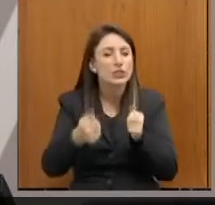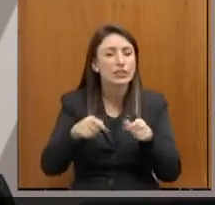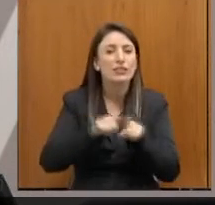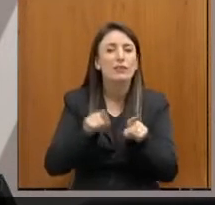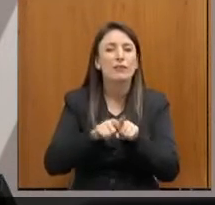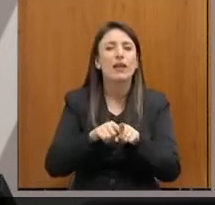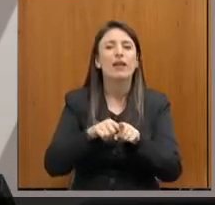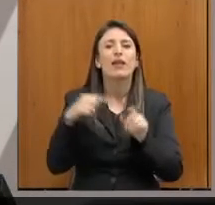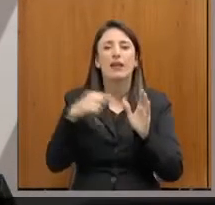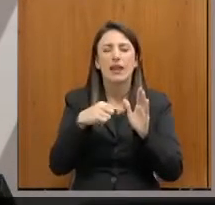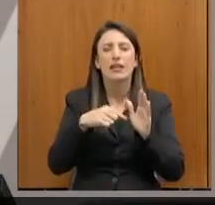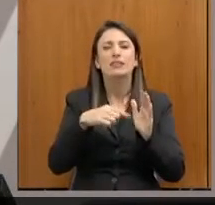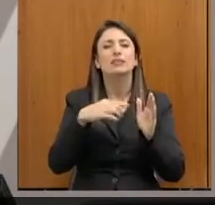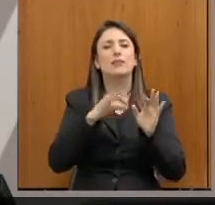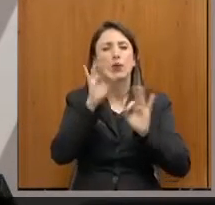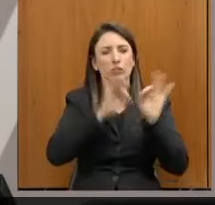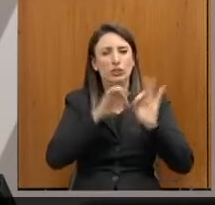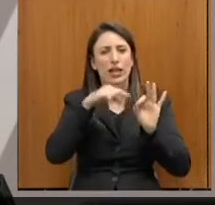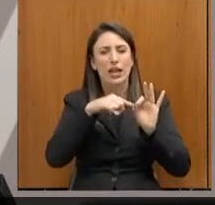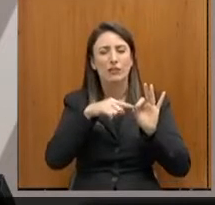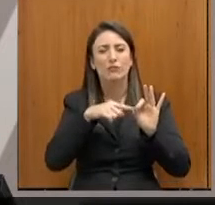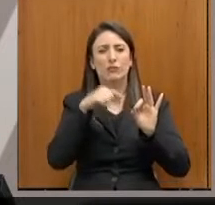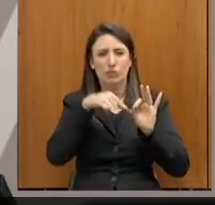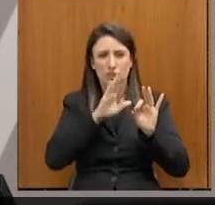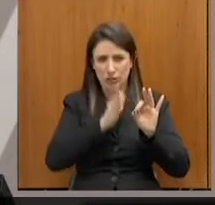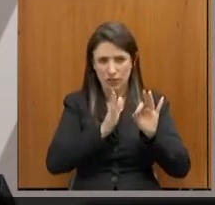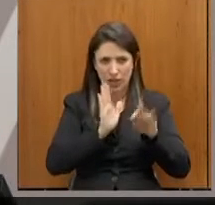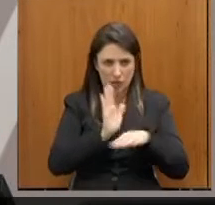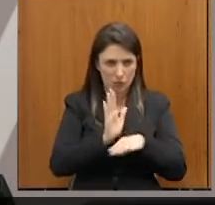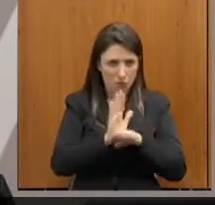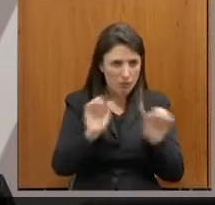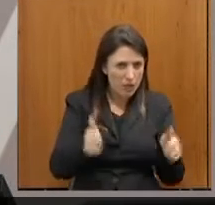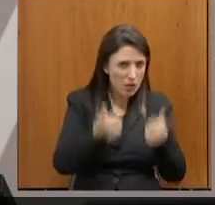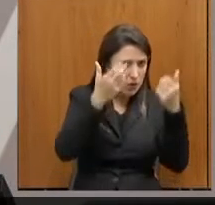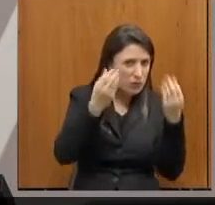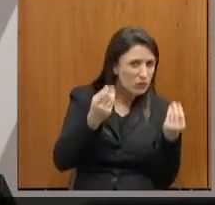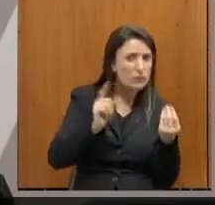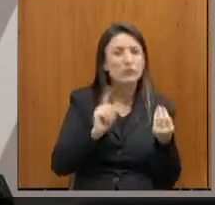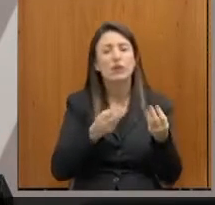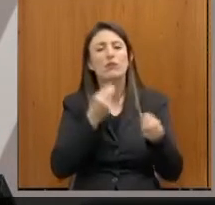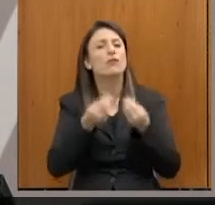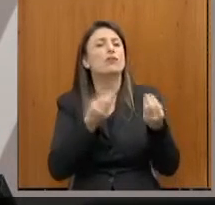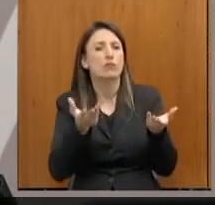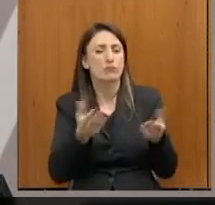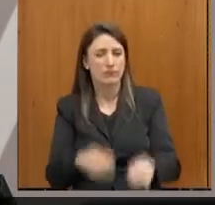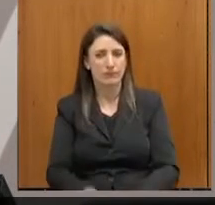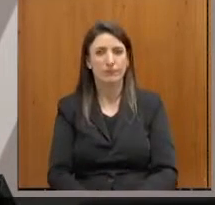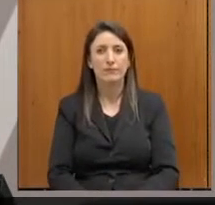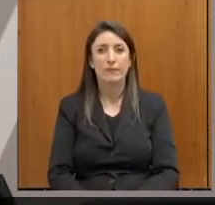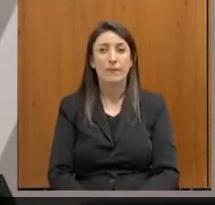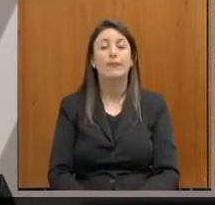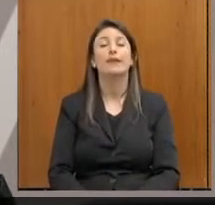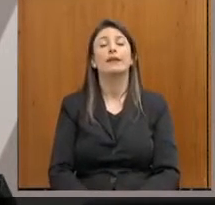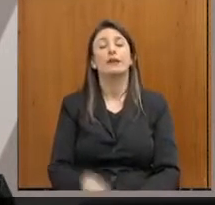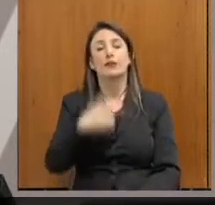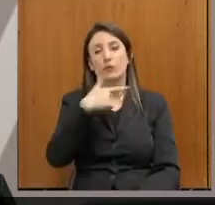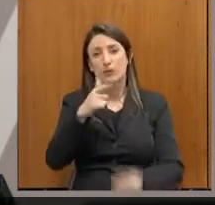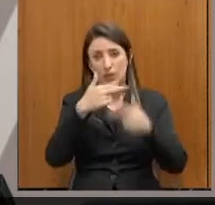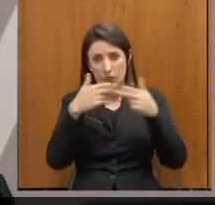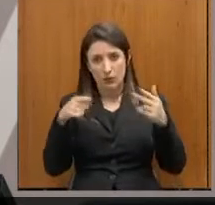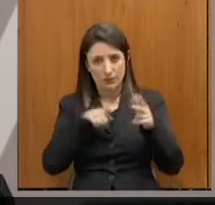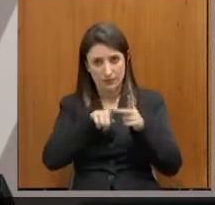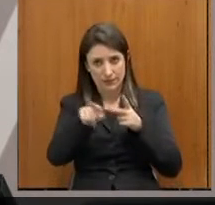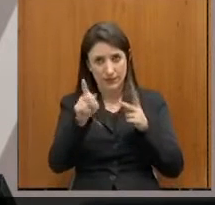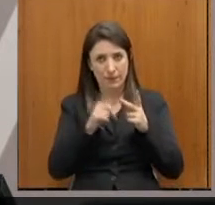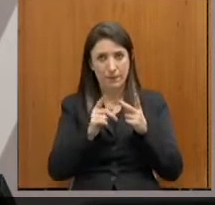que ele já tem gerado a melhoria que ele já tem gerado na questão da demanda de energia no nosso canal e um outro ponto e